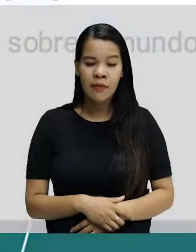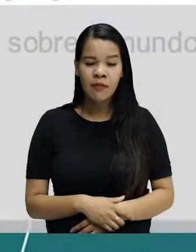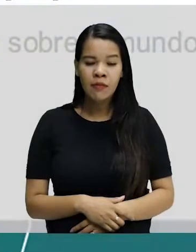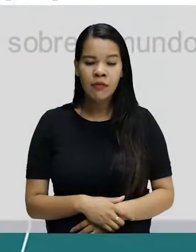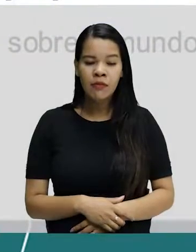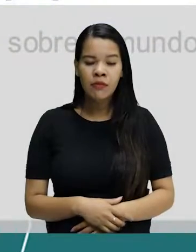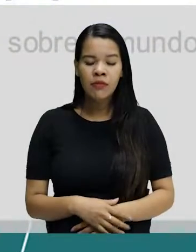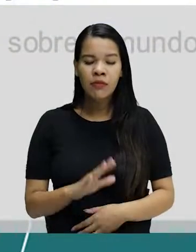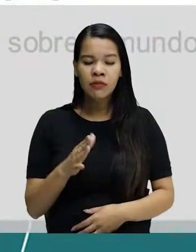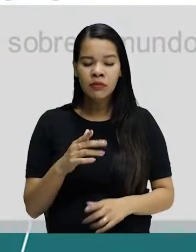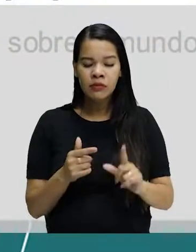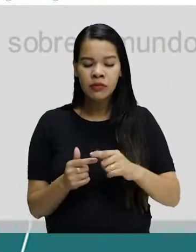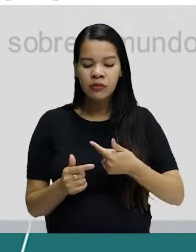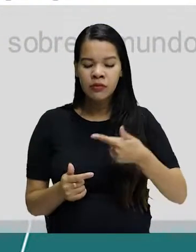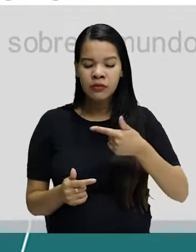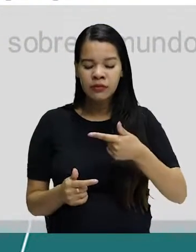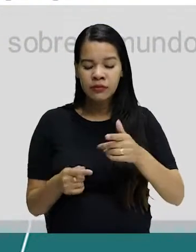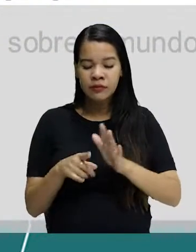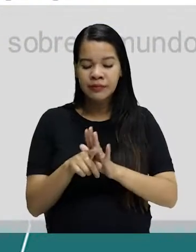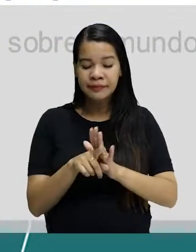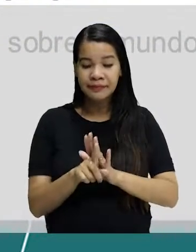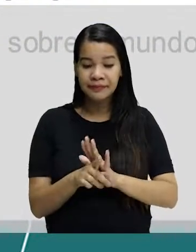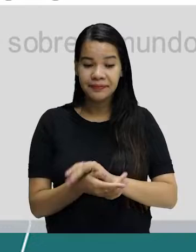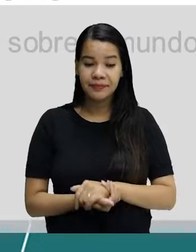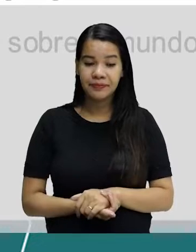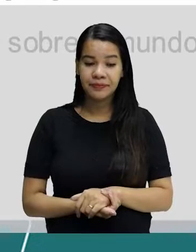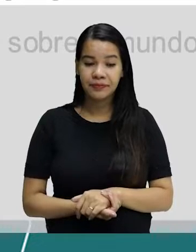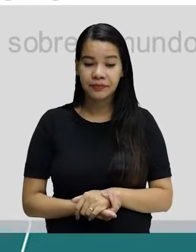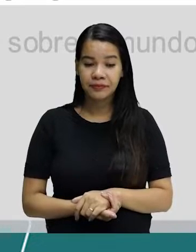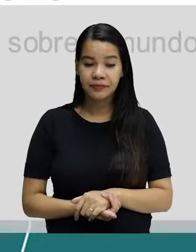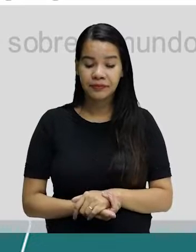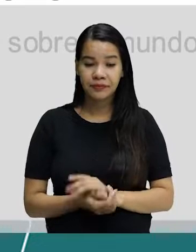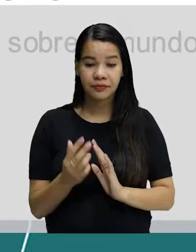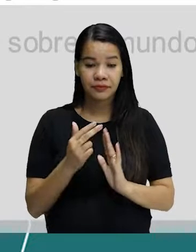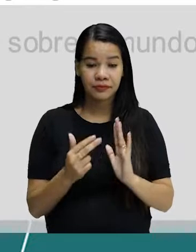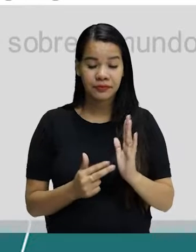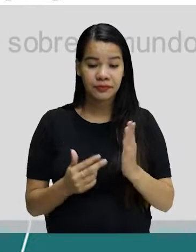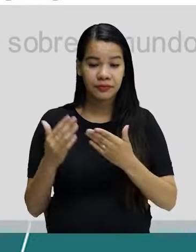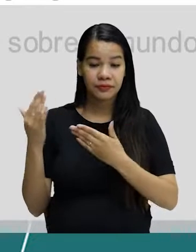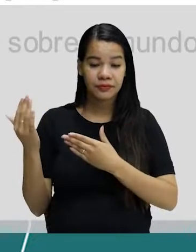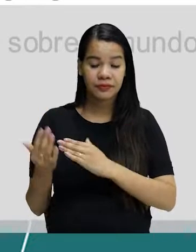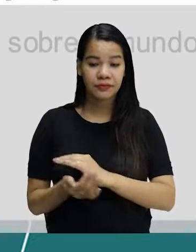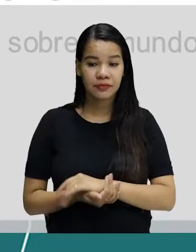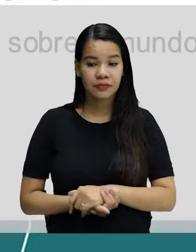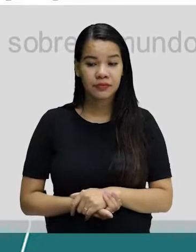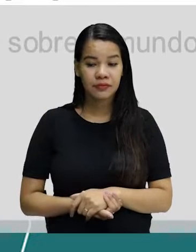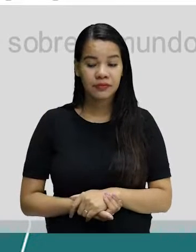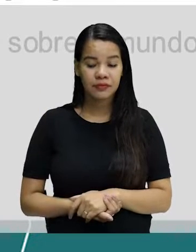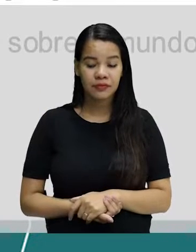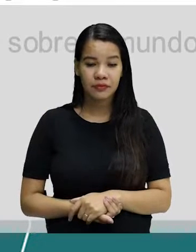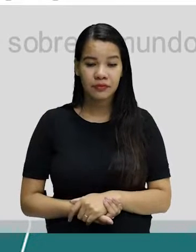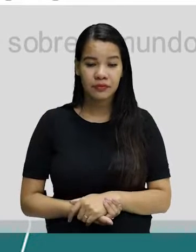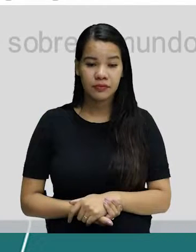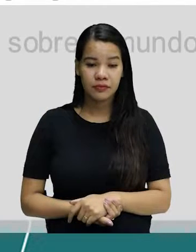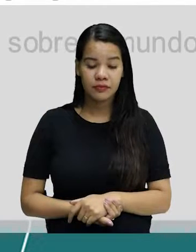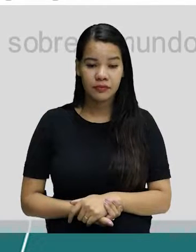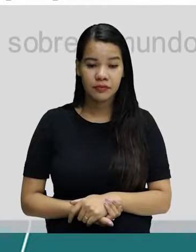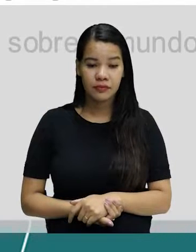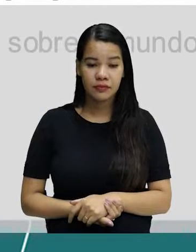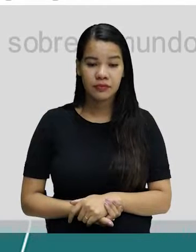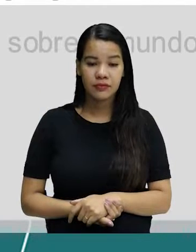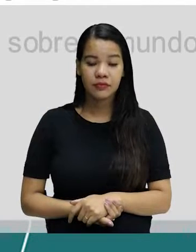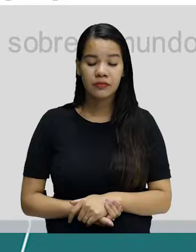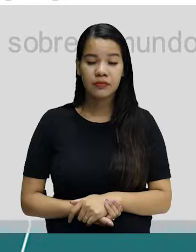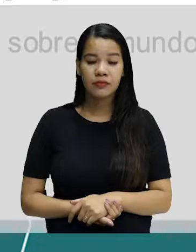Dentro da nossa segunda questão, Tratado Lógico-Filosófico, Wittgenstein trata, dentre outros assuntos, a relação entre o mundo e a